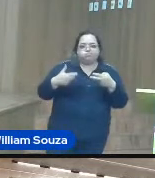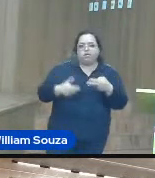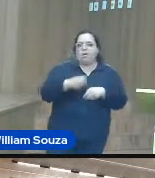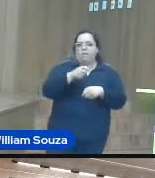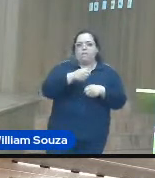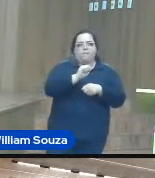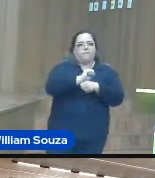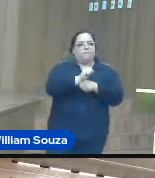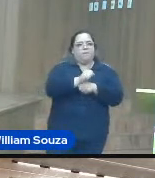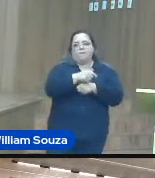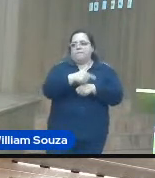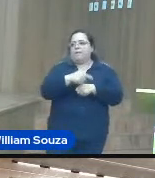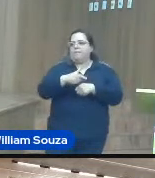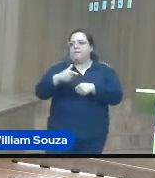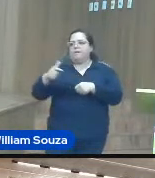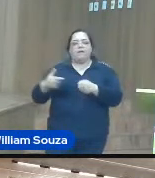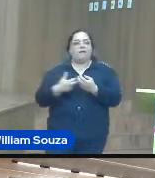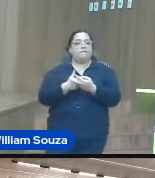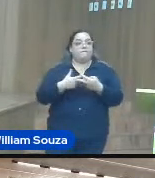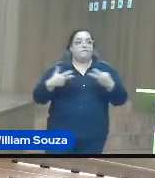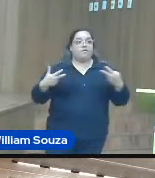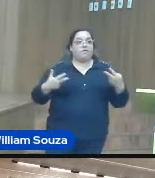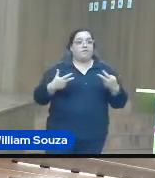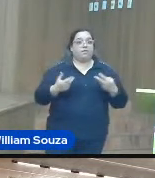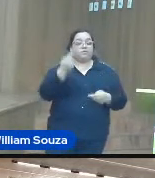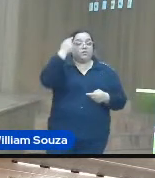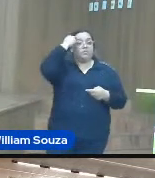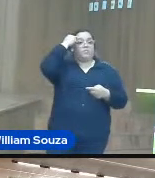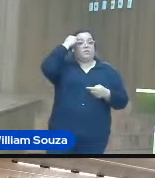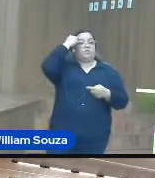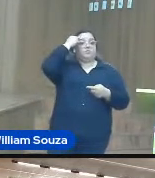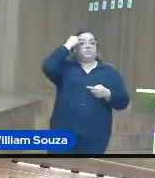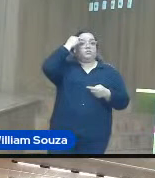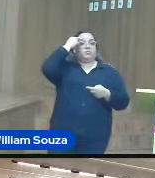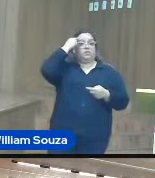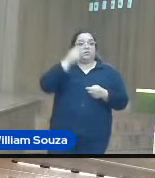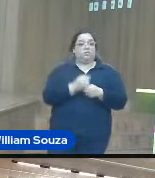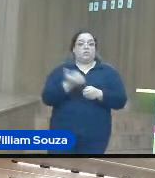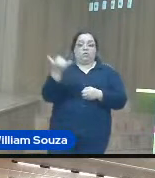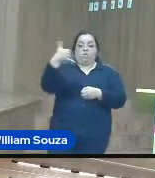uma virada de século onde o motor à explosão, a combustão,